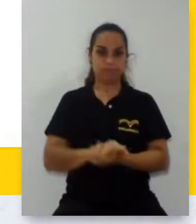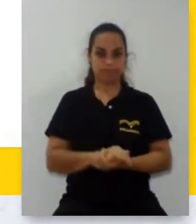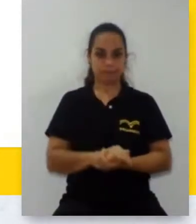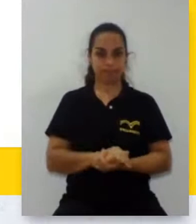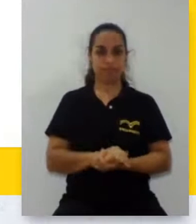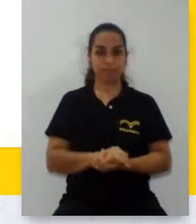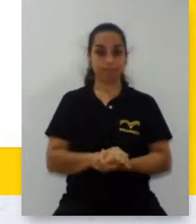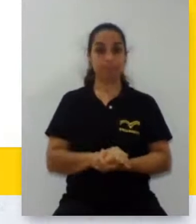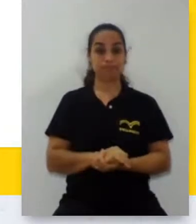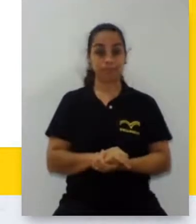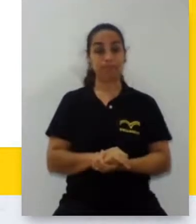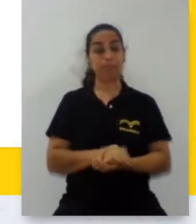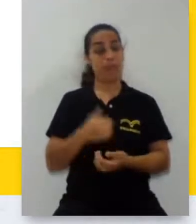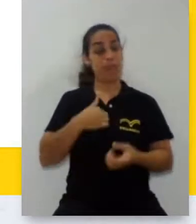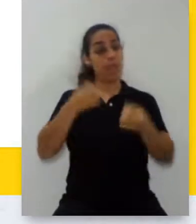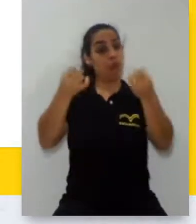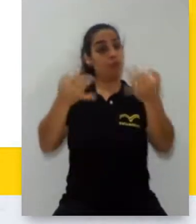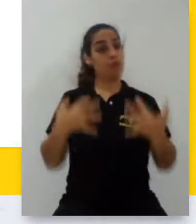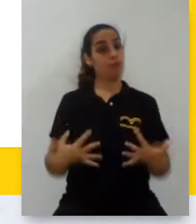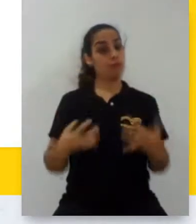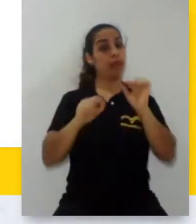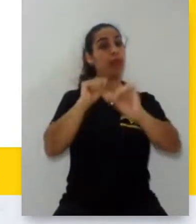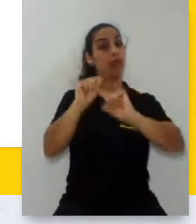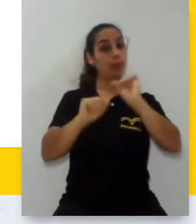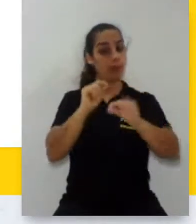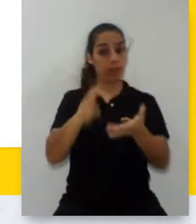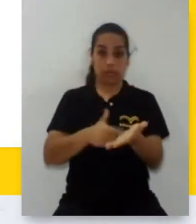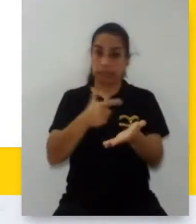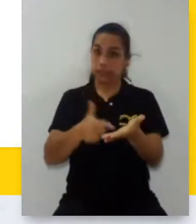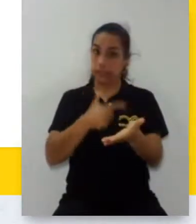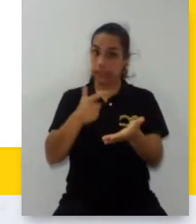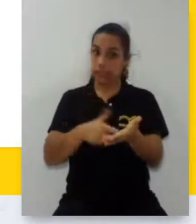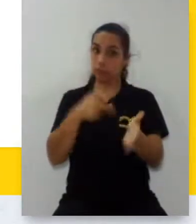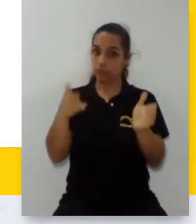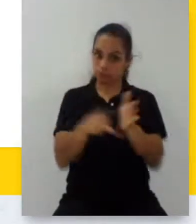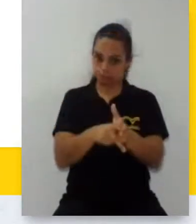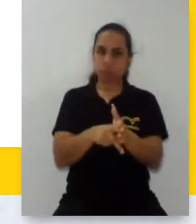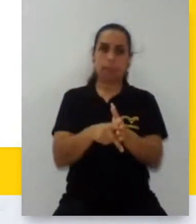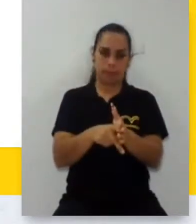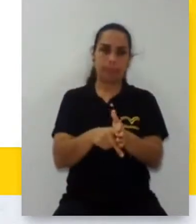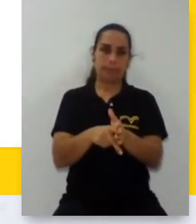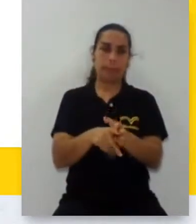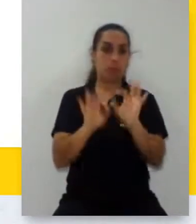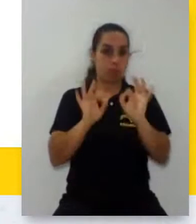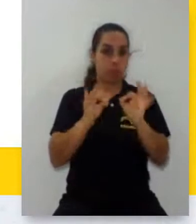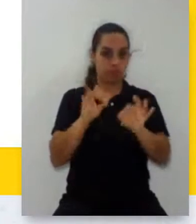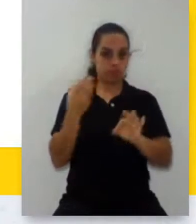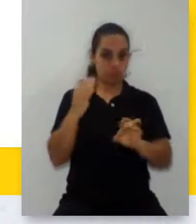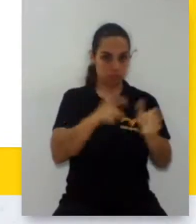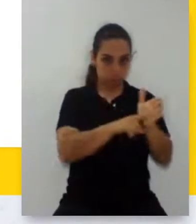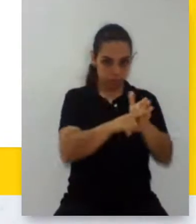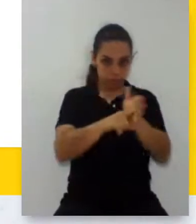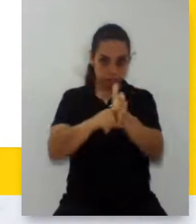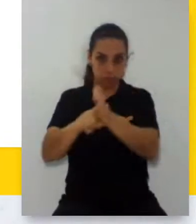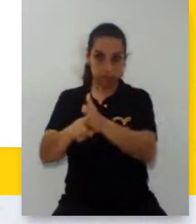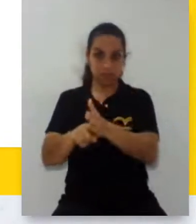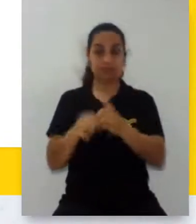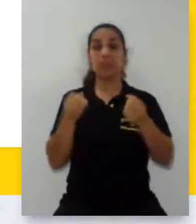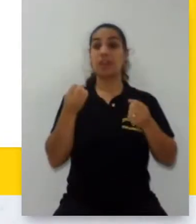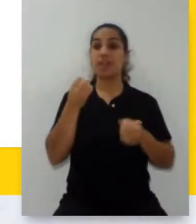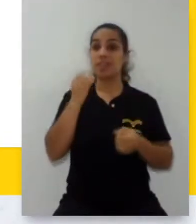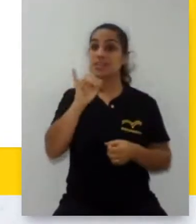saudável vai ter um controle melhor. Se é um diabético, se é alguém que tem síndrome metabólica, tem que ter um cuidado maior ainda.